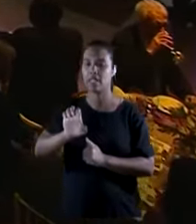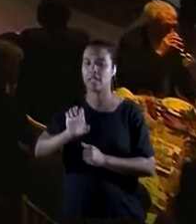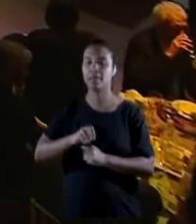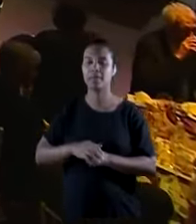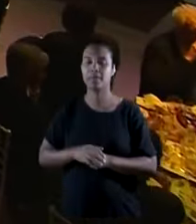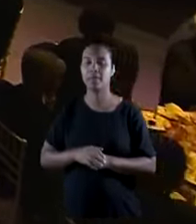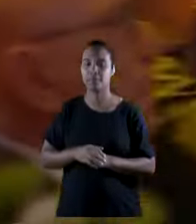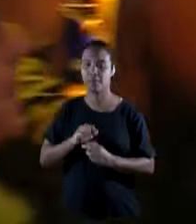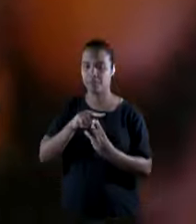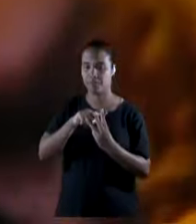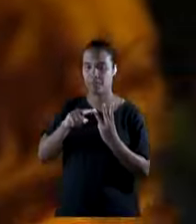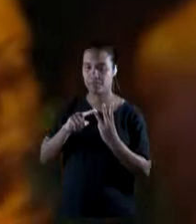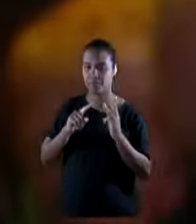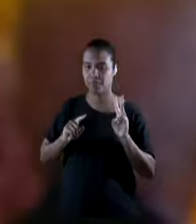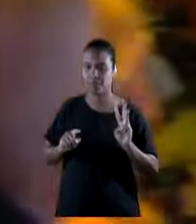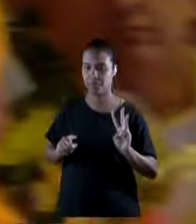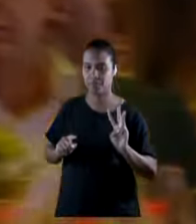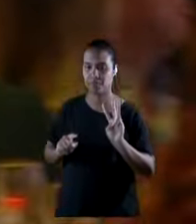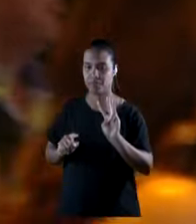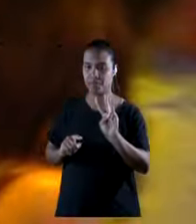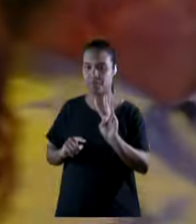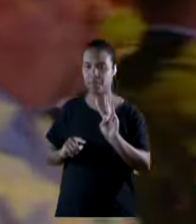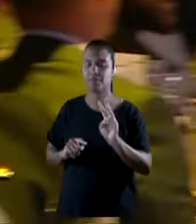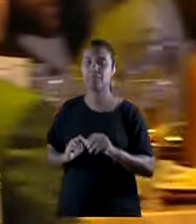Todos aqui ao palco.